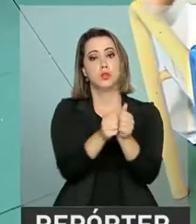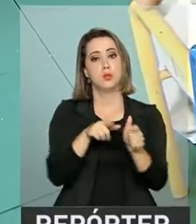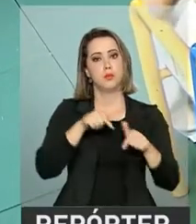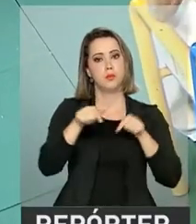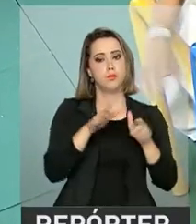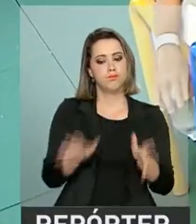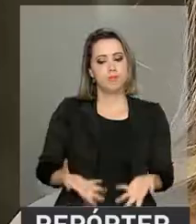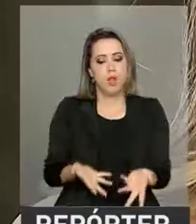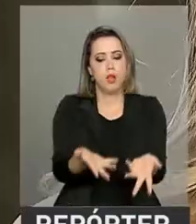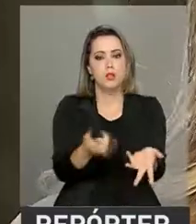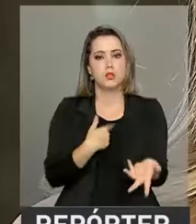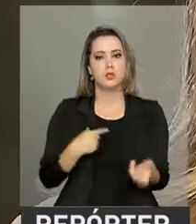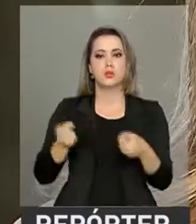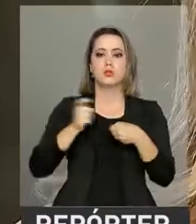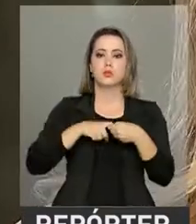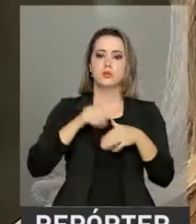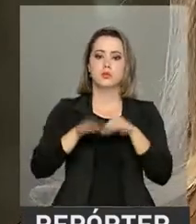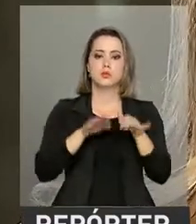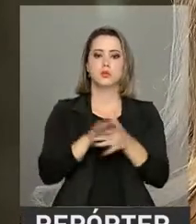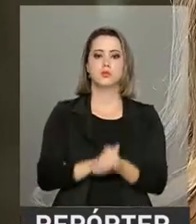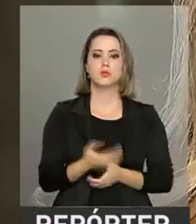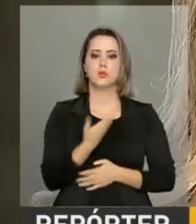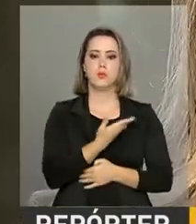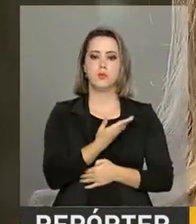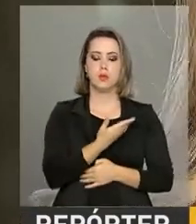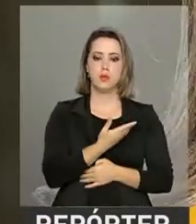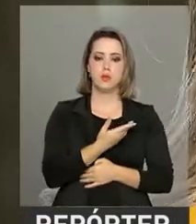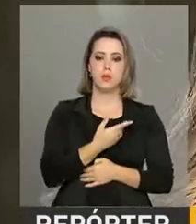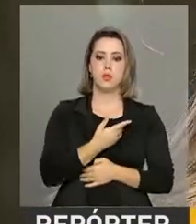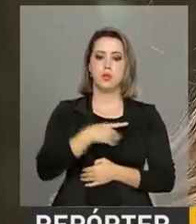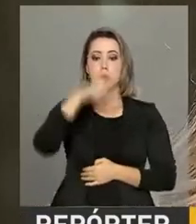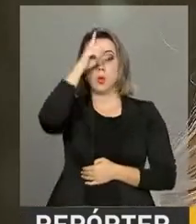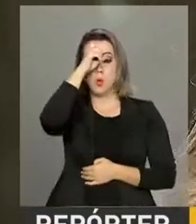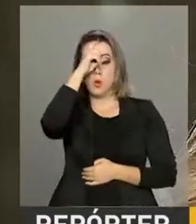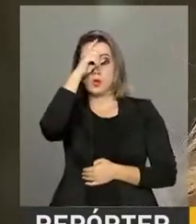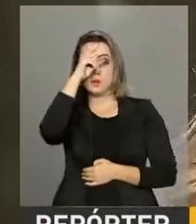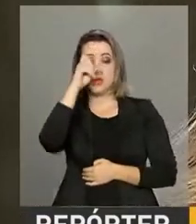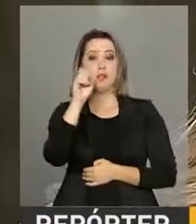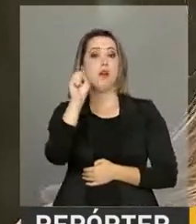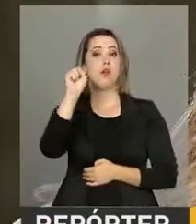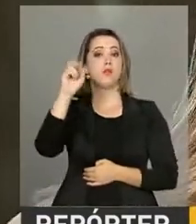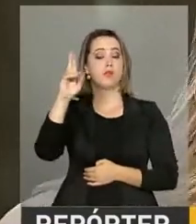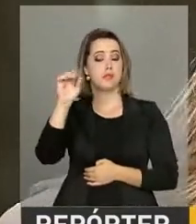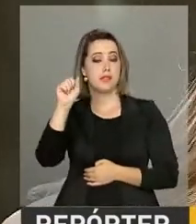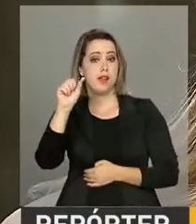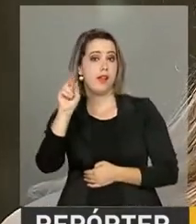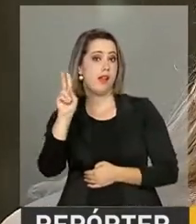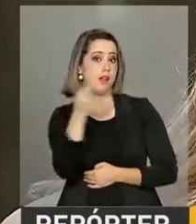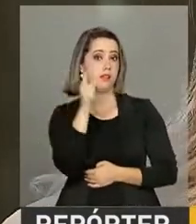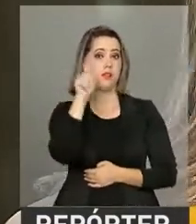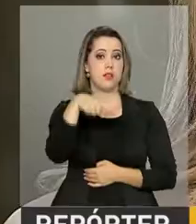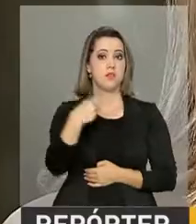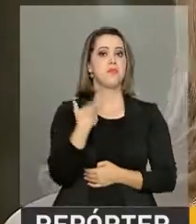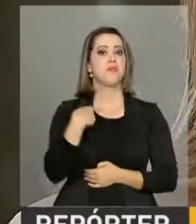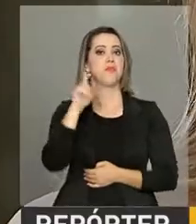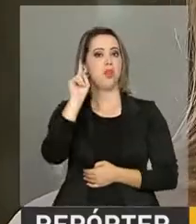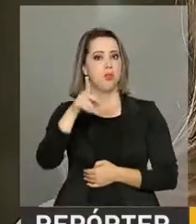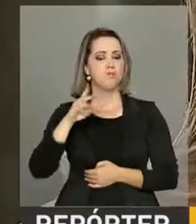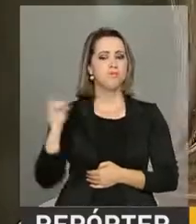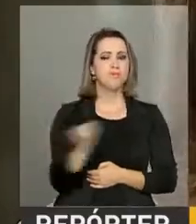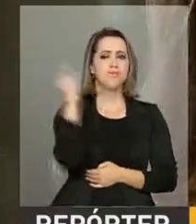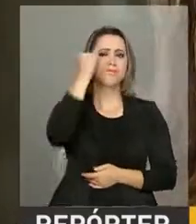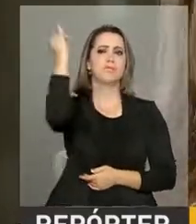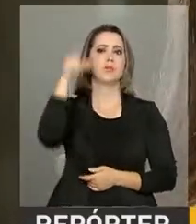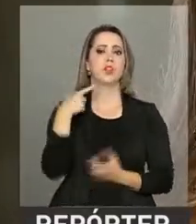de reabilitação hospital sarah é é uma instituição de excelência e referência e possui um